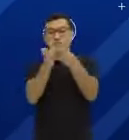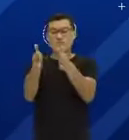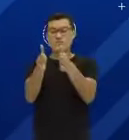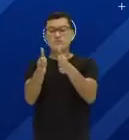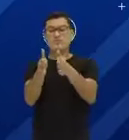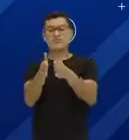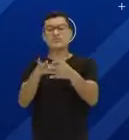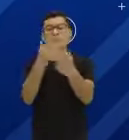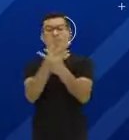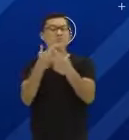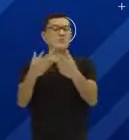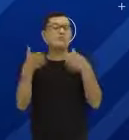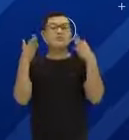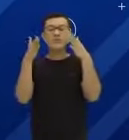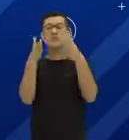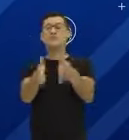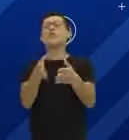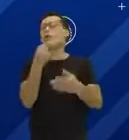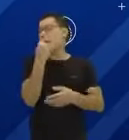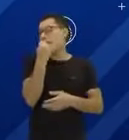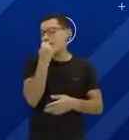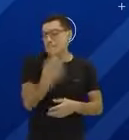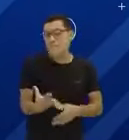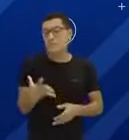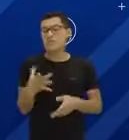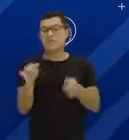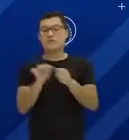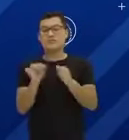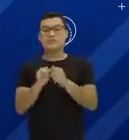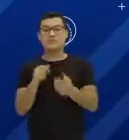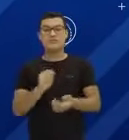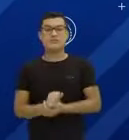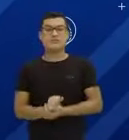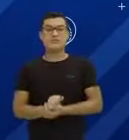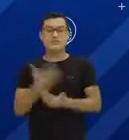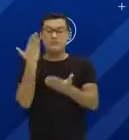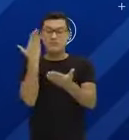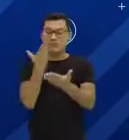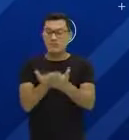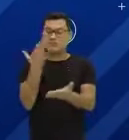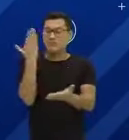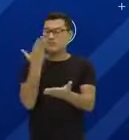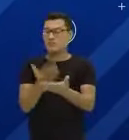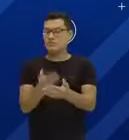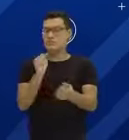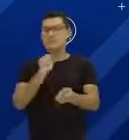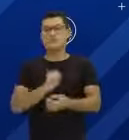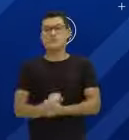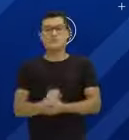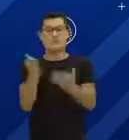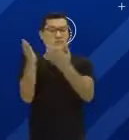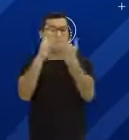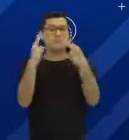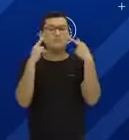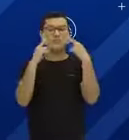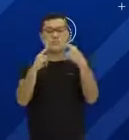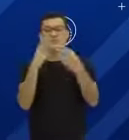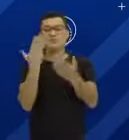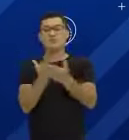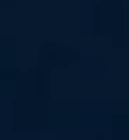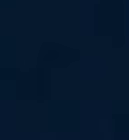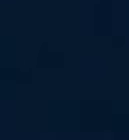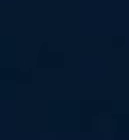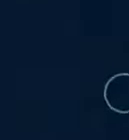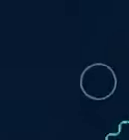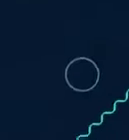em outro foco. E uma maneira excelente para se fazer isso é estudando. Então, vamos à nossa próxima